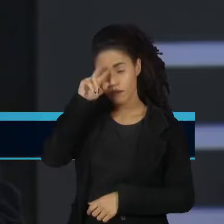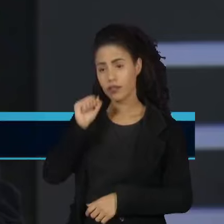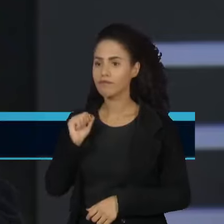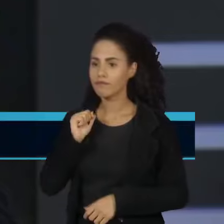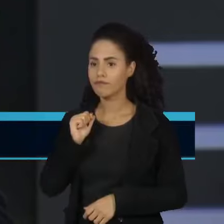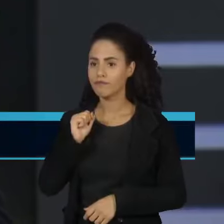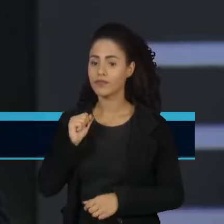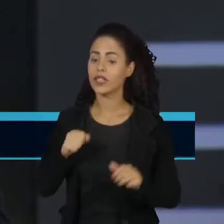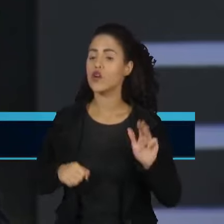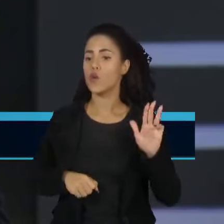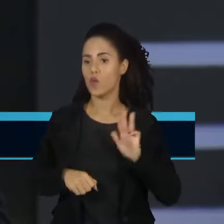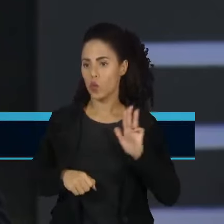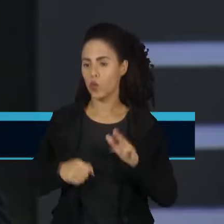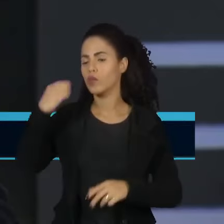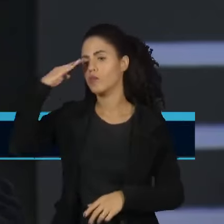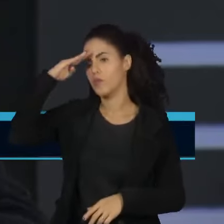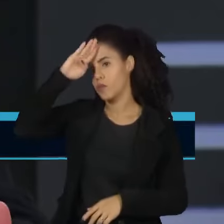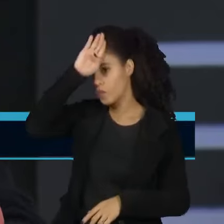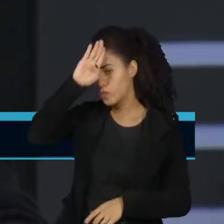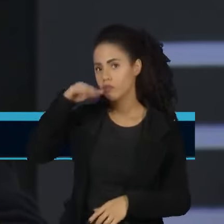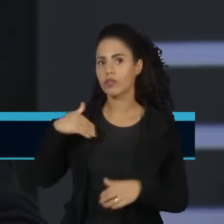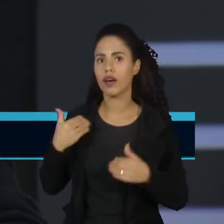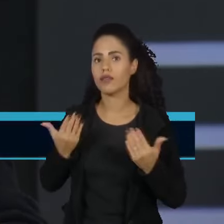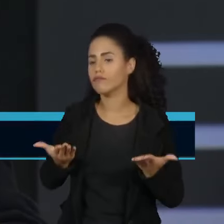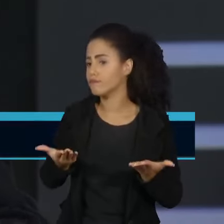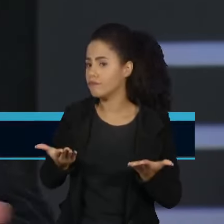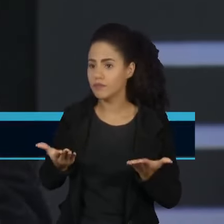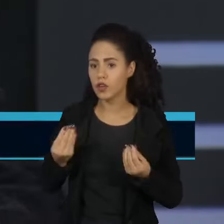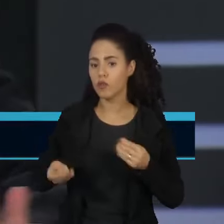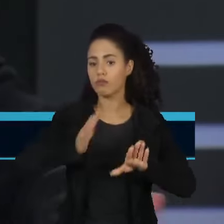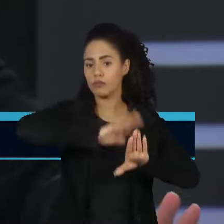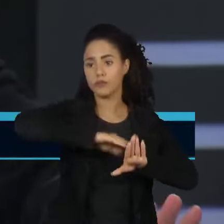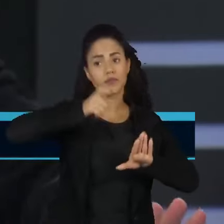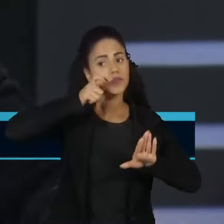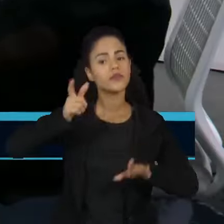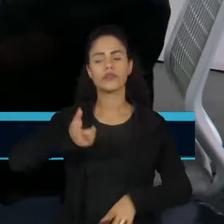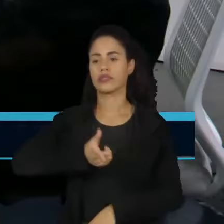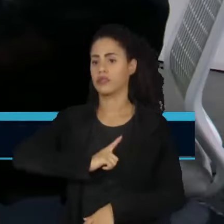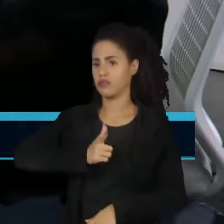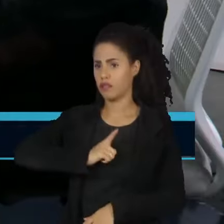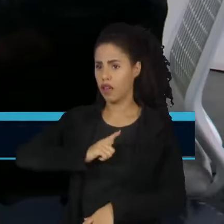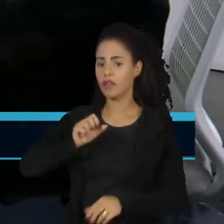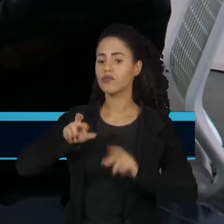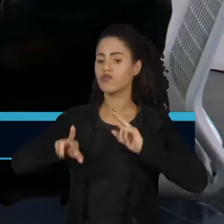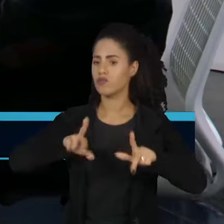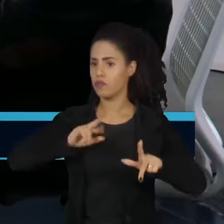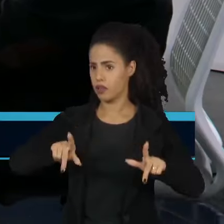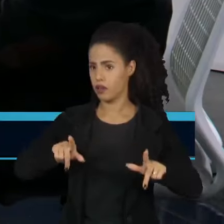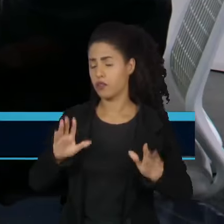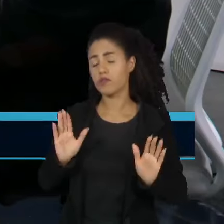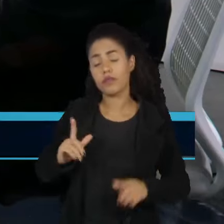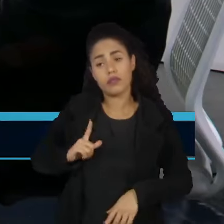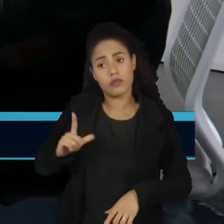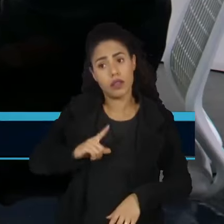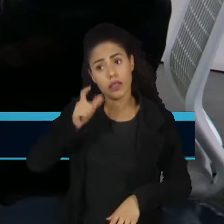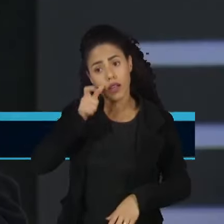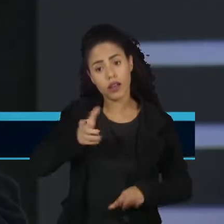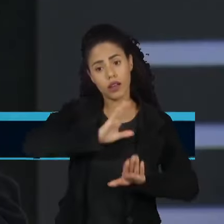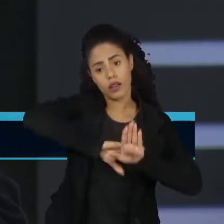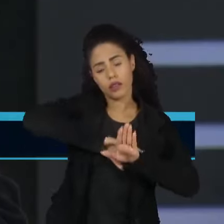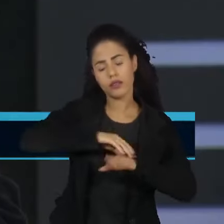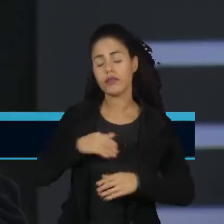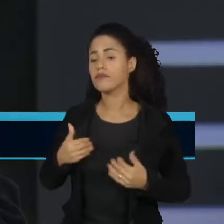diplomacia do Lula, assim como a do Bolsonaro, são diplomacias bastante ideológicas, apesar de campos ideológicos distintos.